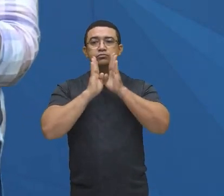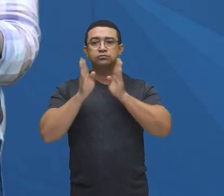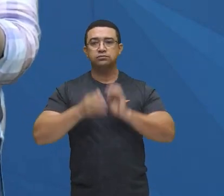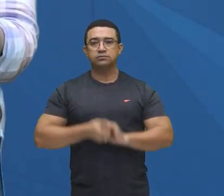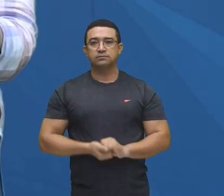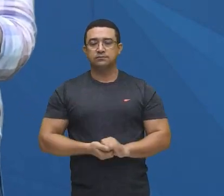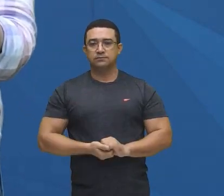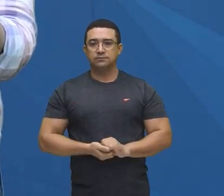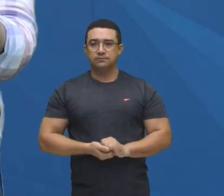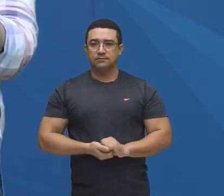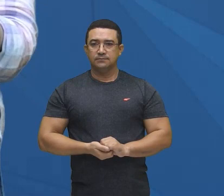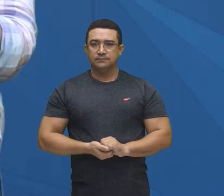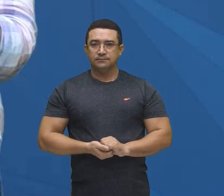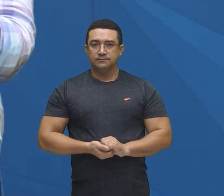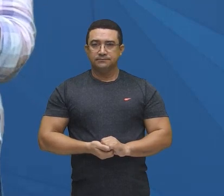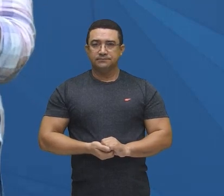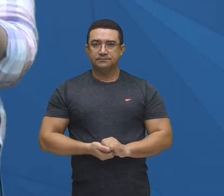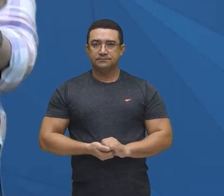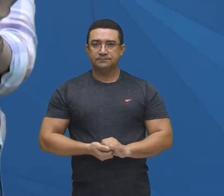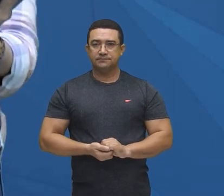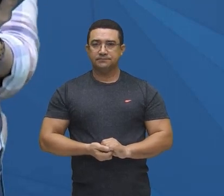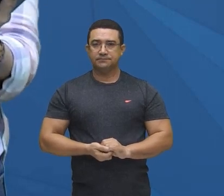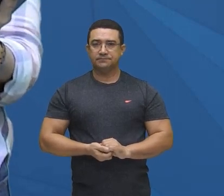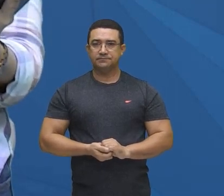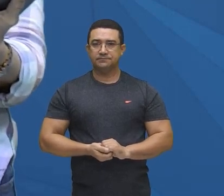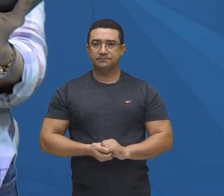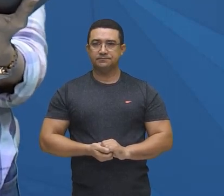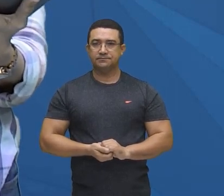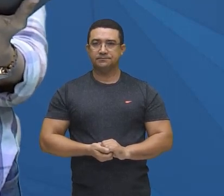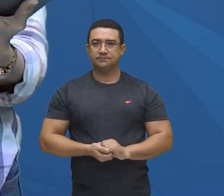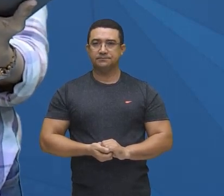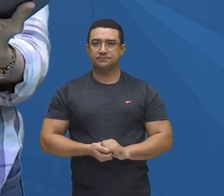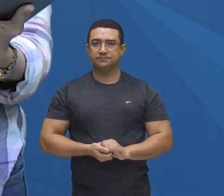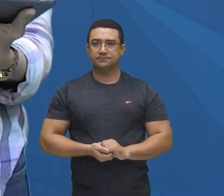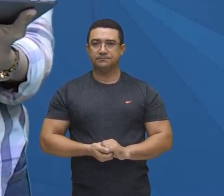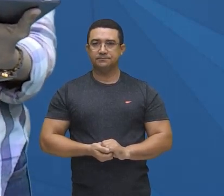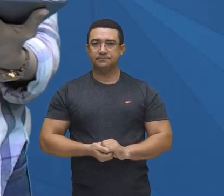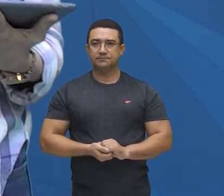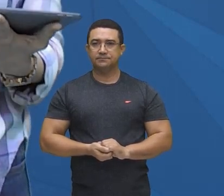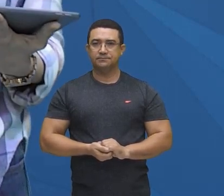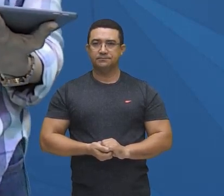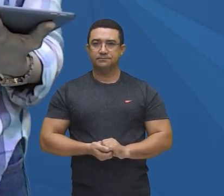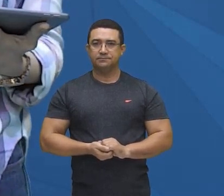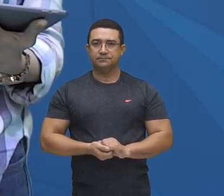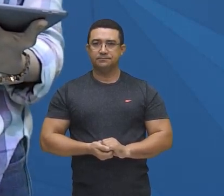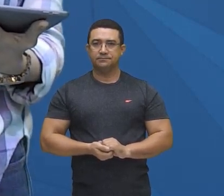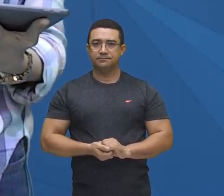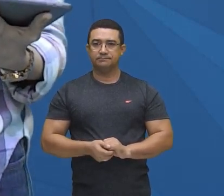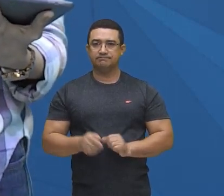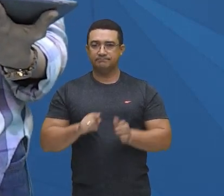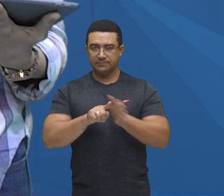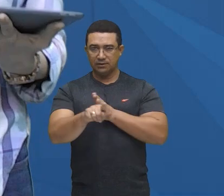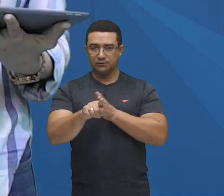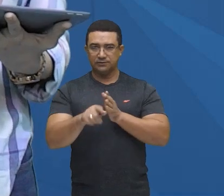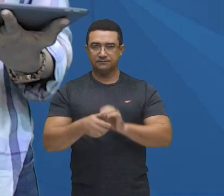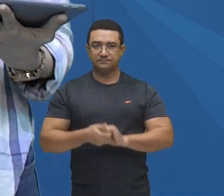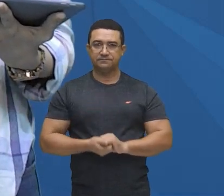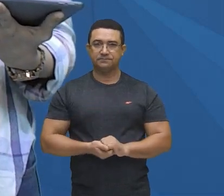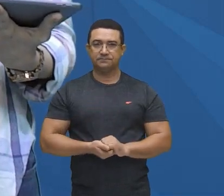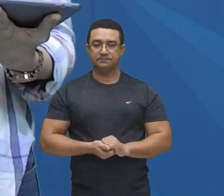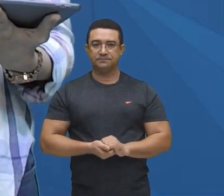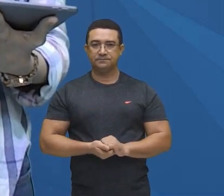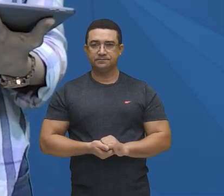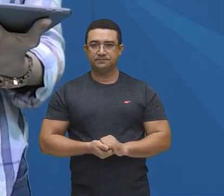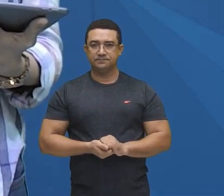Penúltima pergunta, creio eu, uma das últimas perguntas do nosso quiz, mais uma pergunta na tela, olha aí.